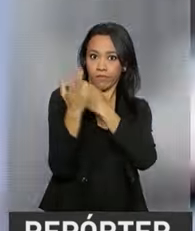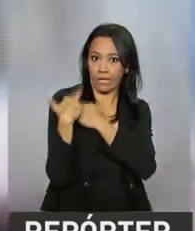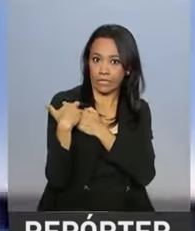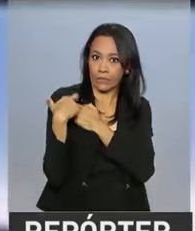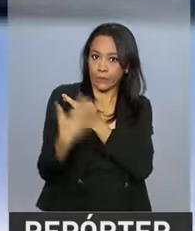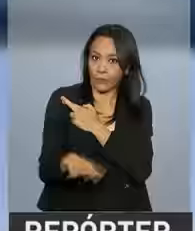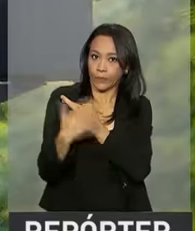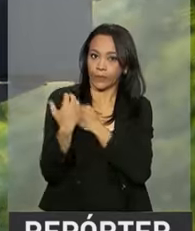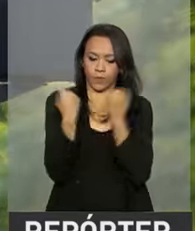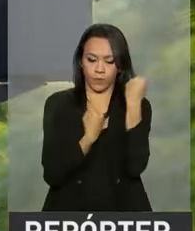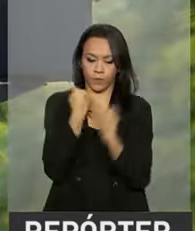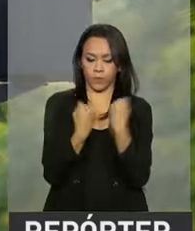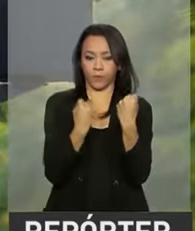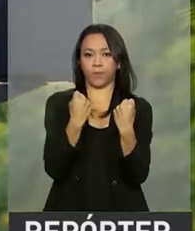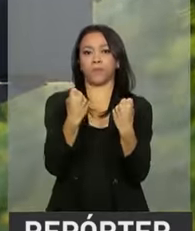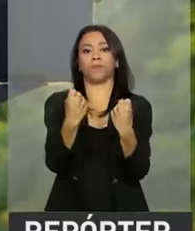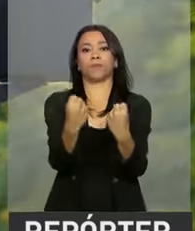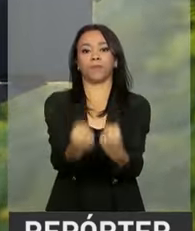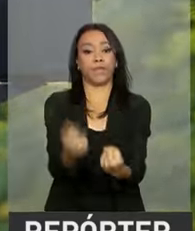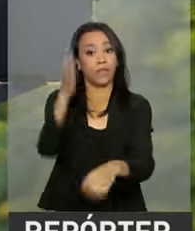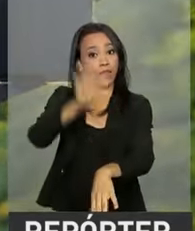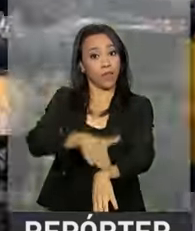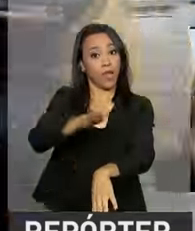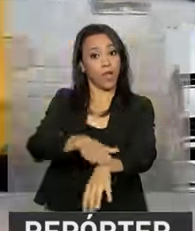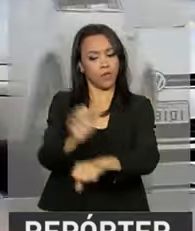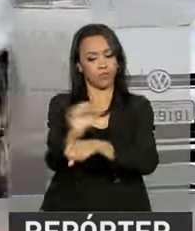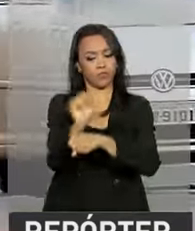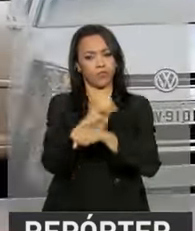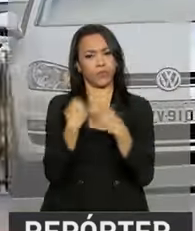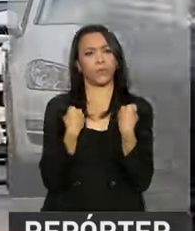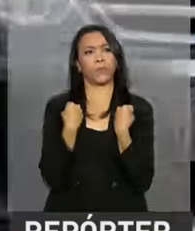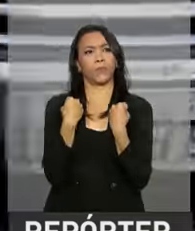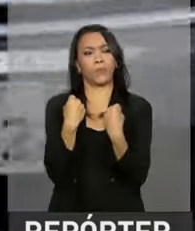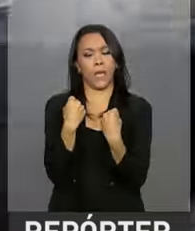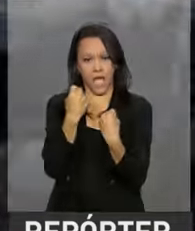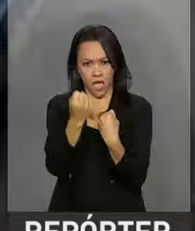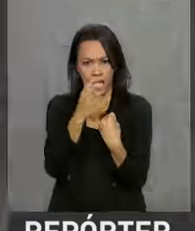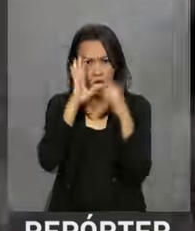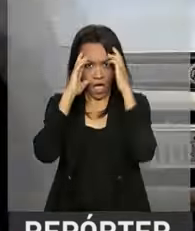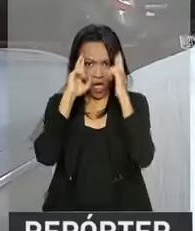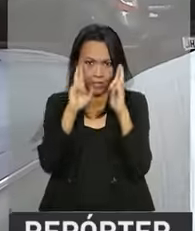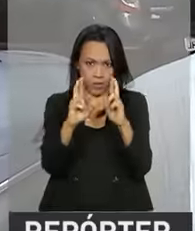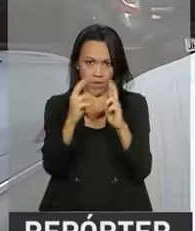Responsabilidade no trânsito. Será que na hora de dirigir, os motoristas respeitam a